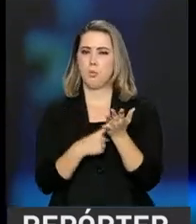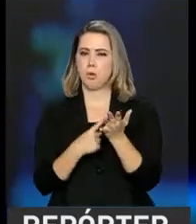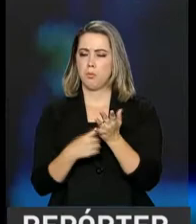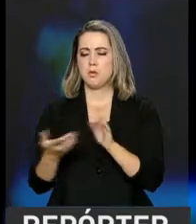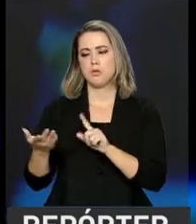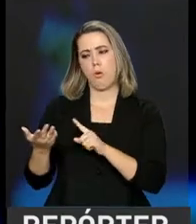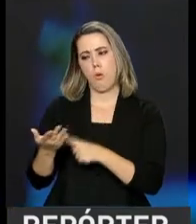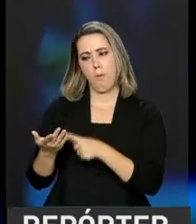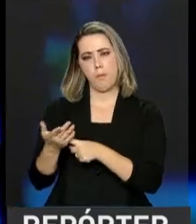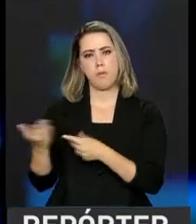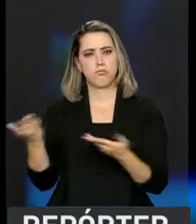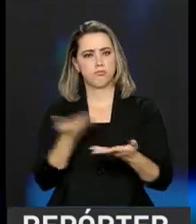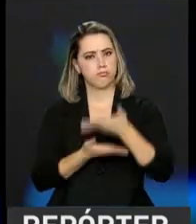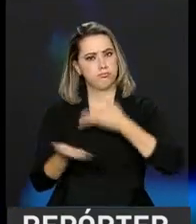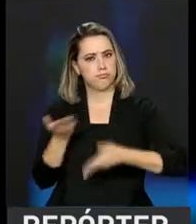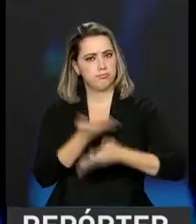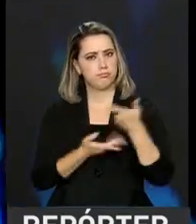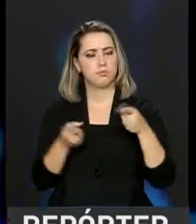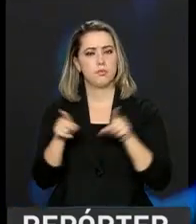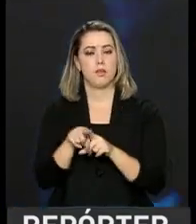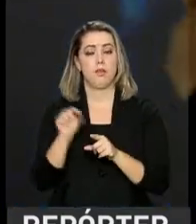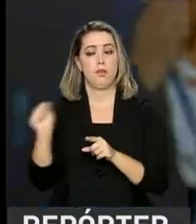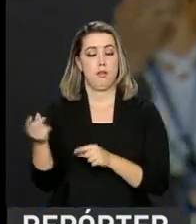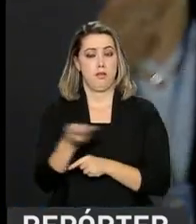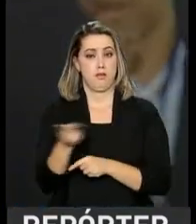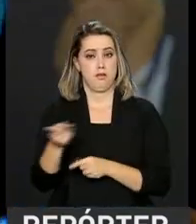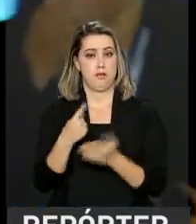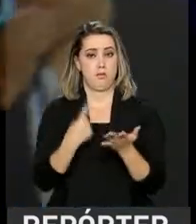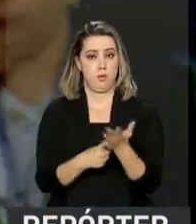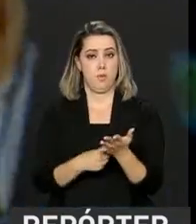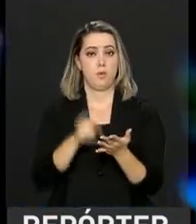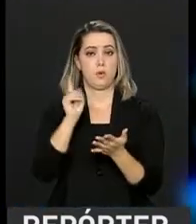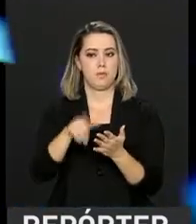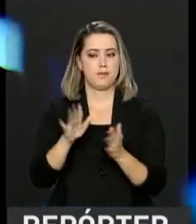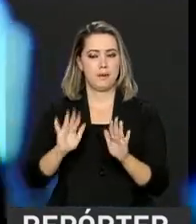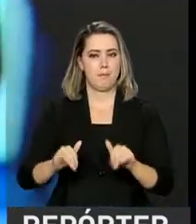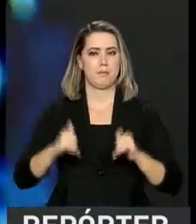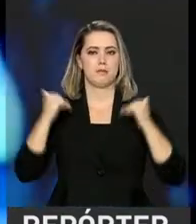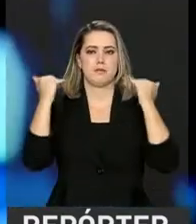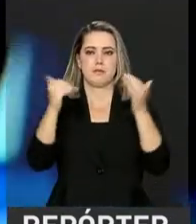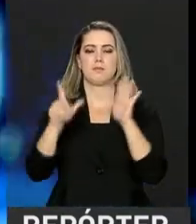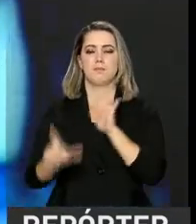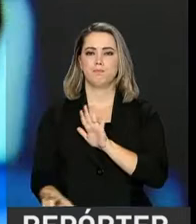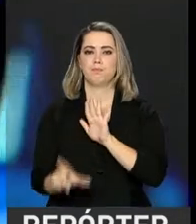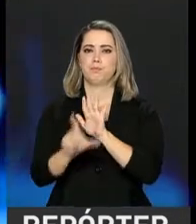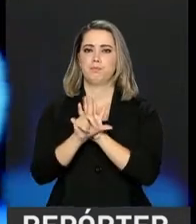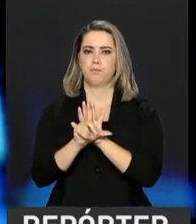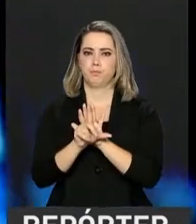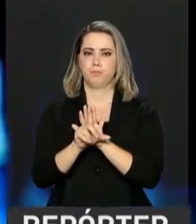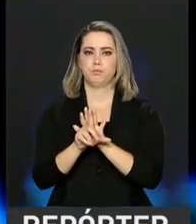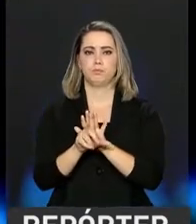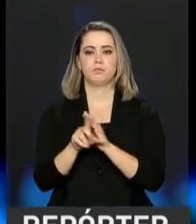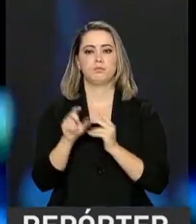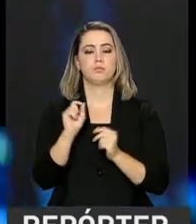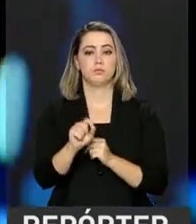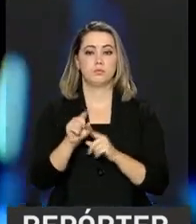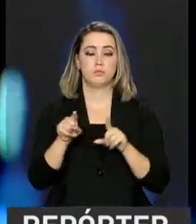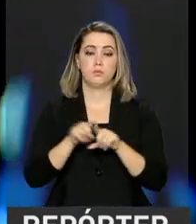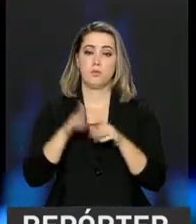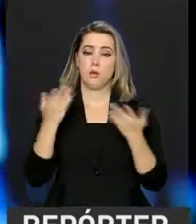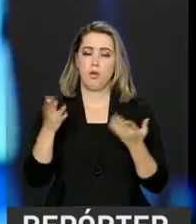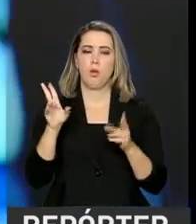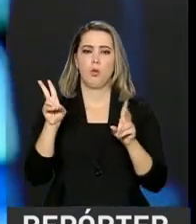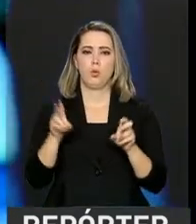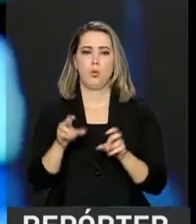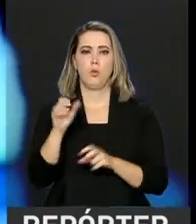da legislação trabalhista e que estes acordos se sobreponham ao que está previsto na legislação é um